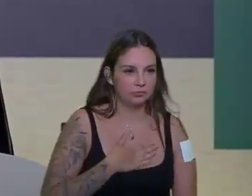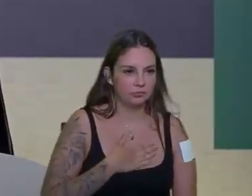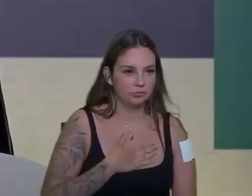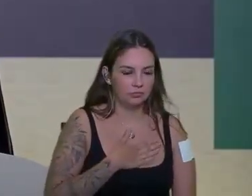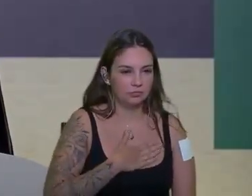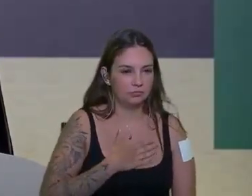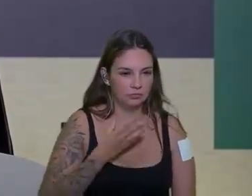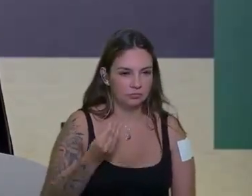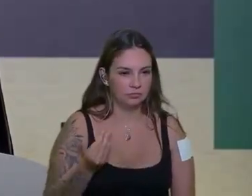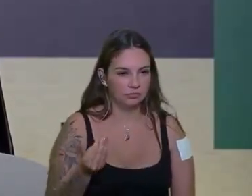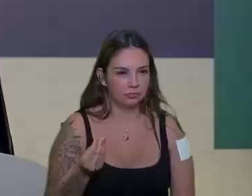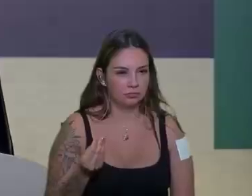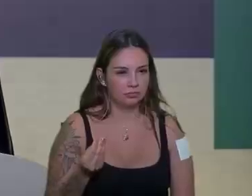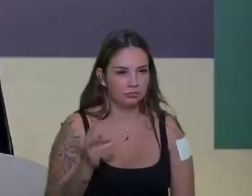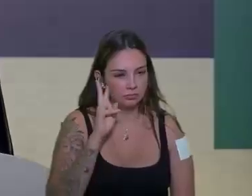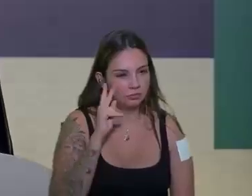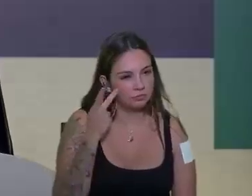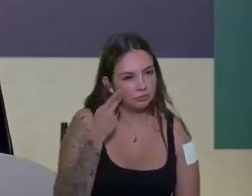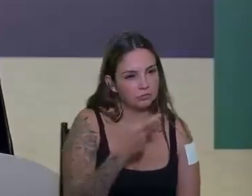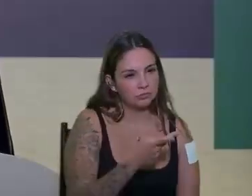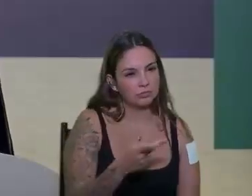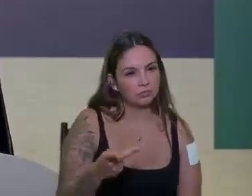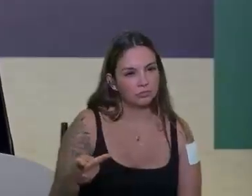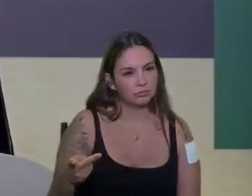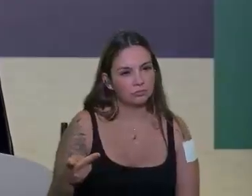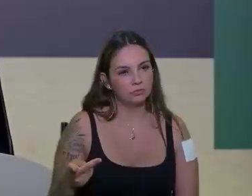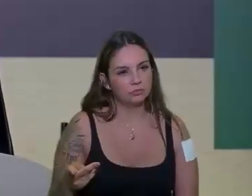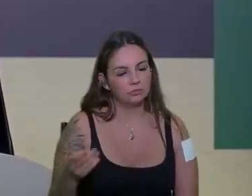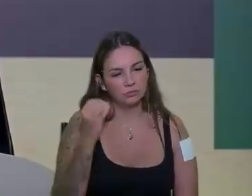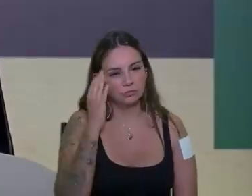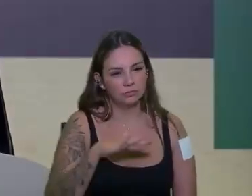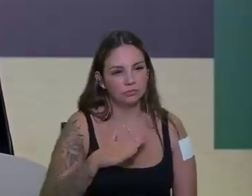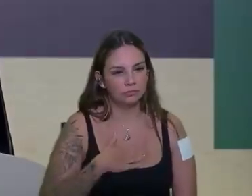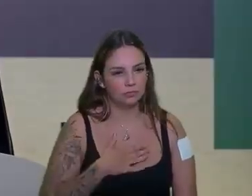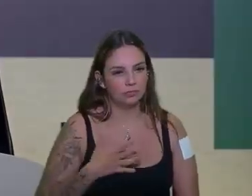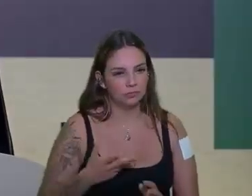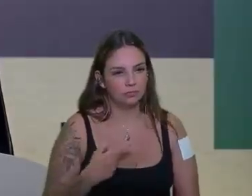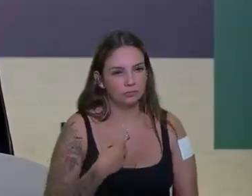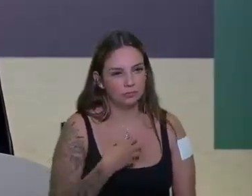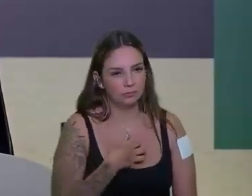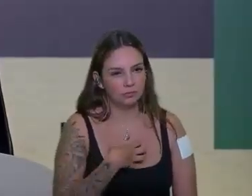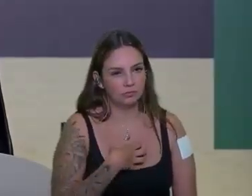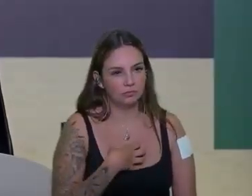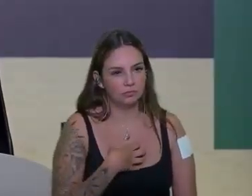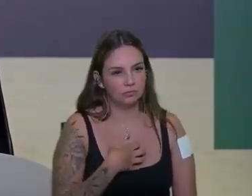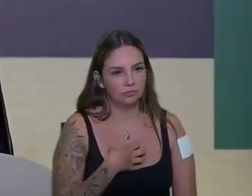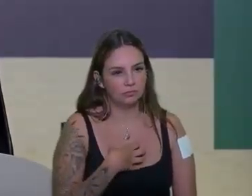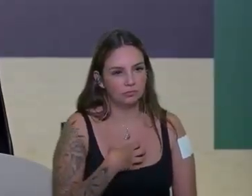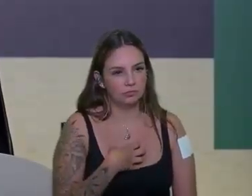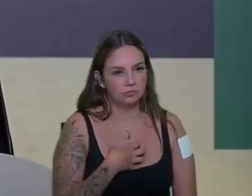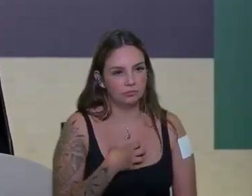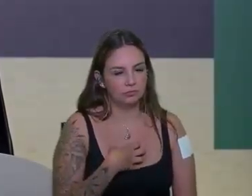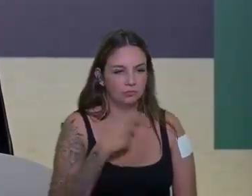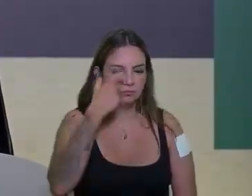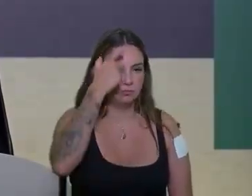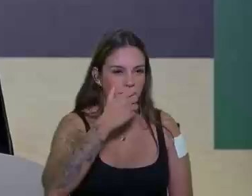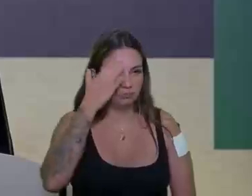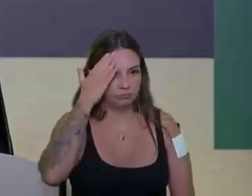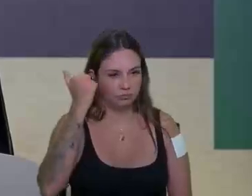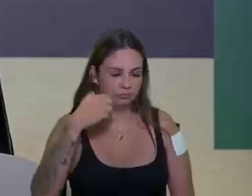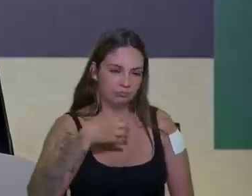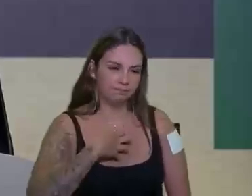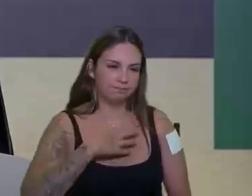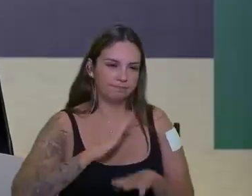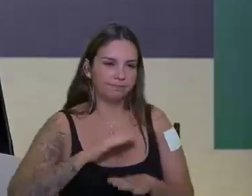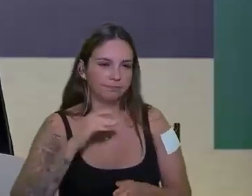mundo que eu gosto tanto de visitar, e tentar trazer para o meu mundo, do meu jeito, ou então do jeito que eu souber em